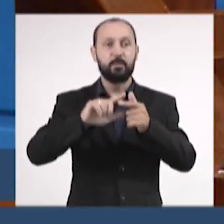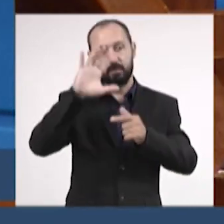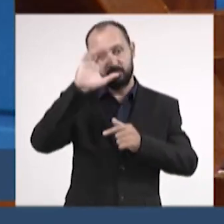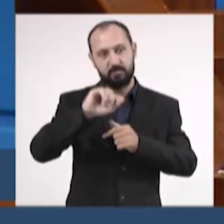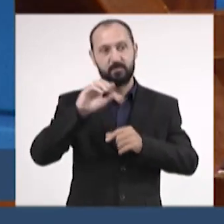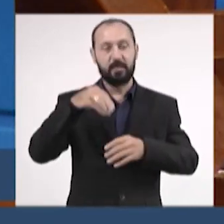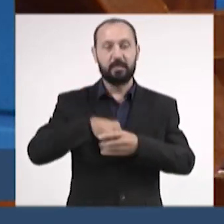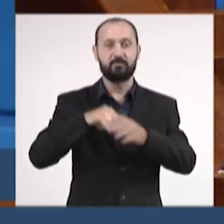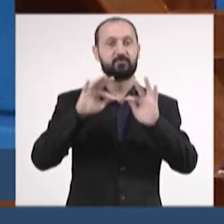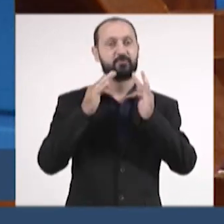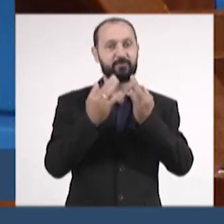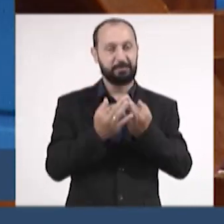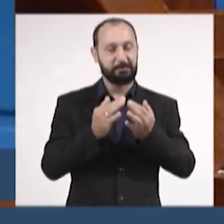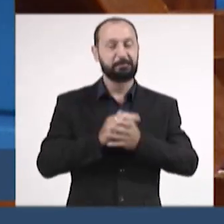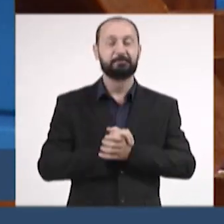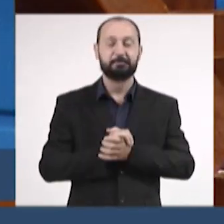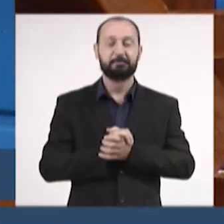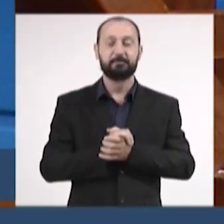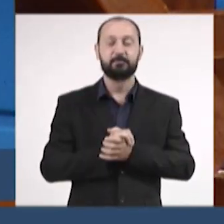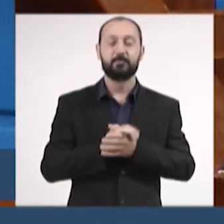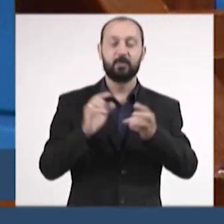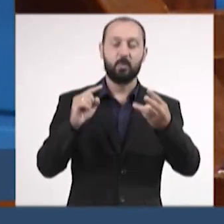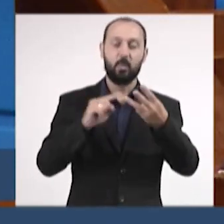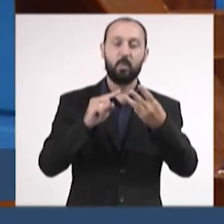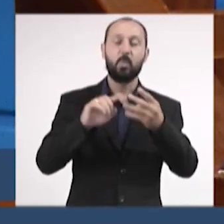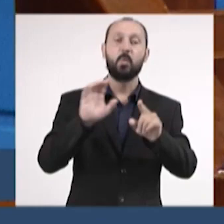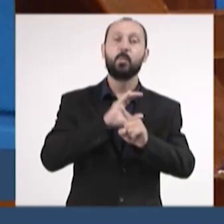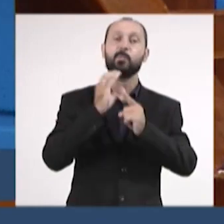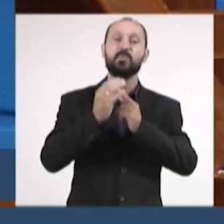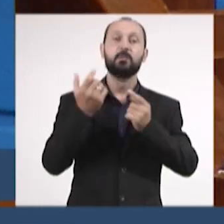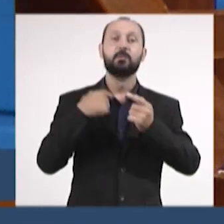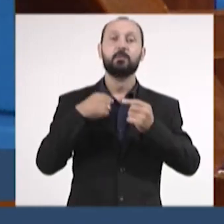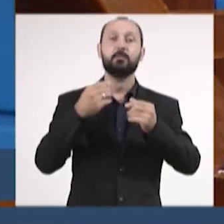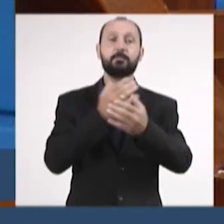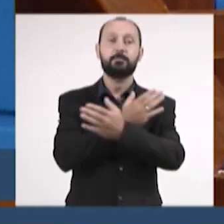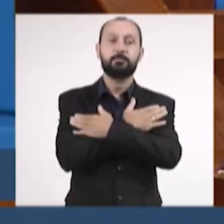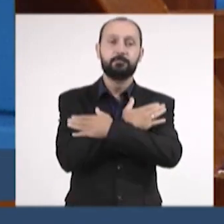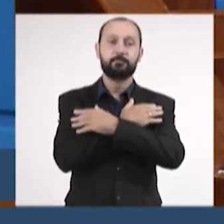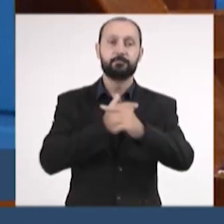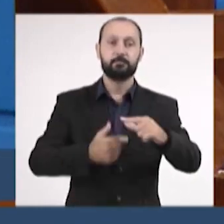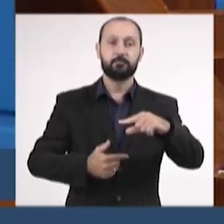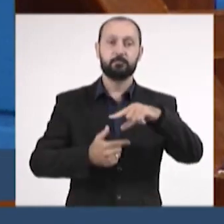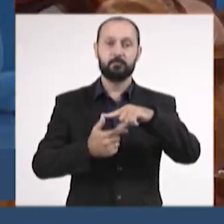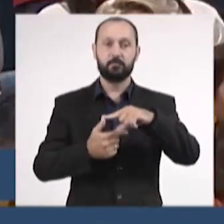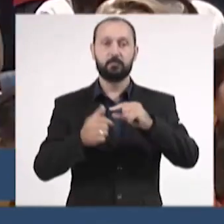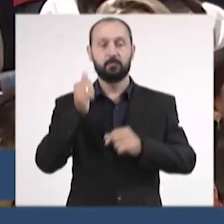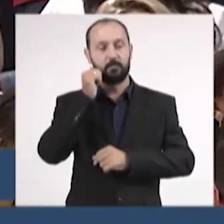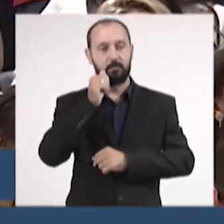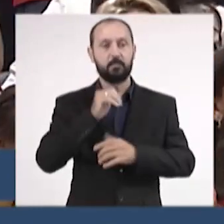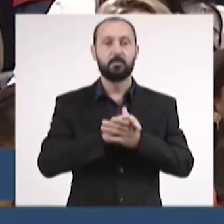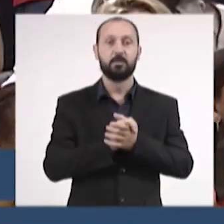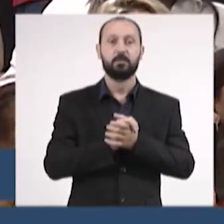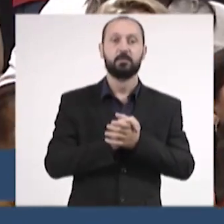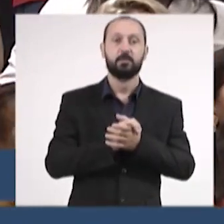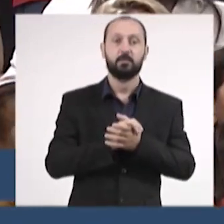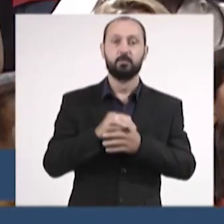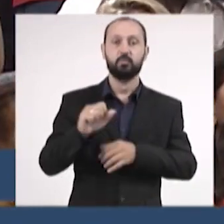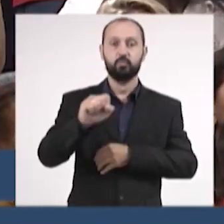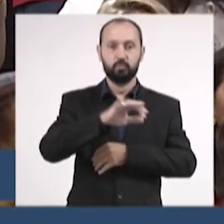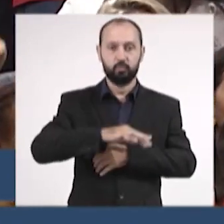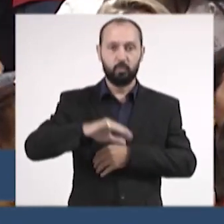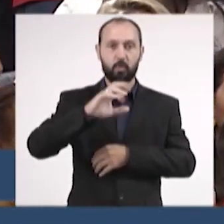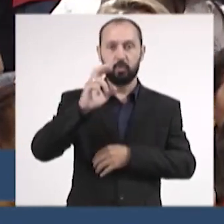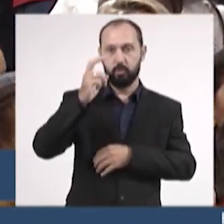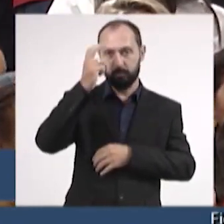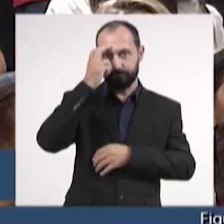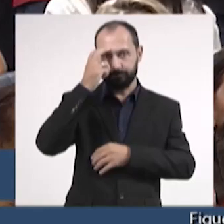conflitos familiares. Fatores comunitários, desemprego, isolamento da mulher. Fatores